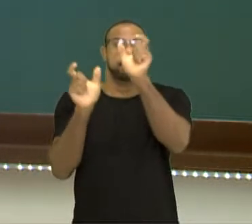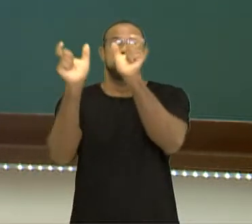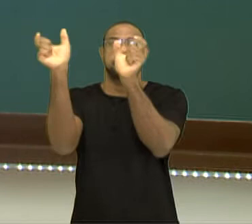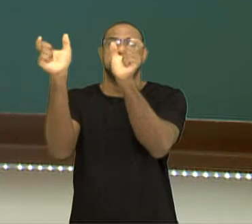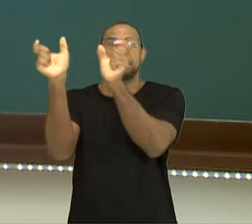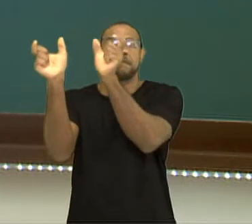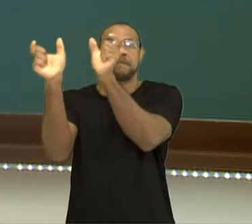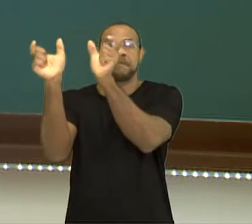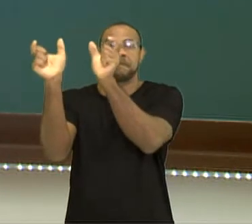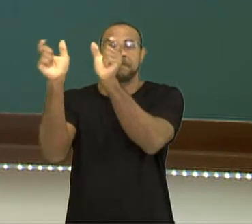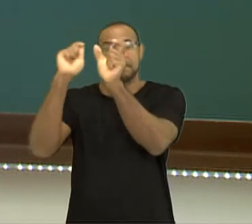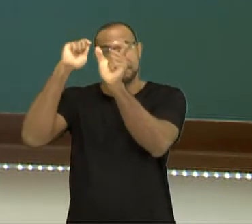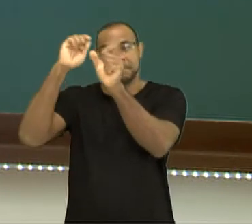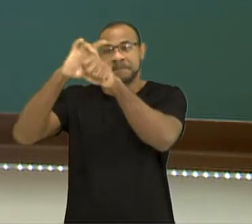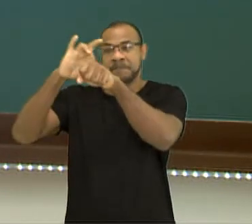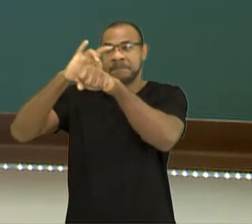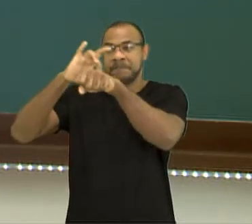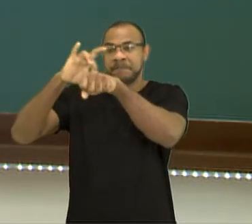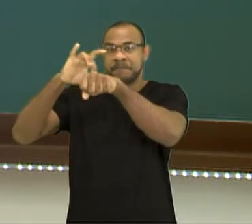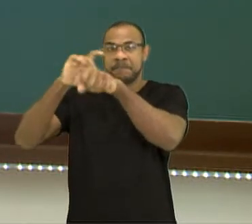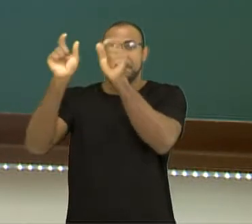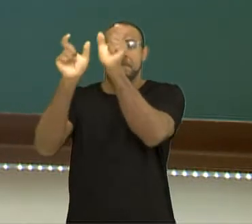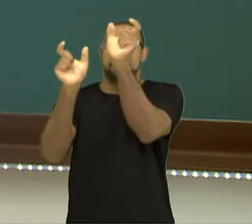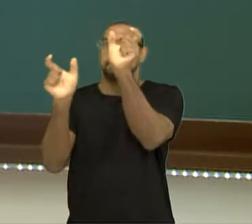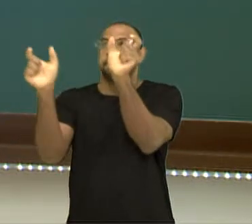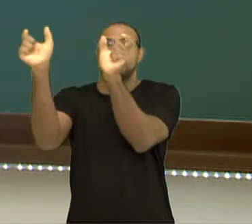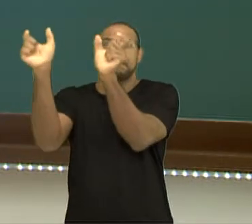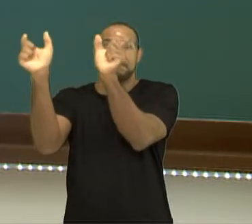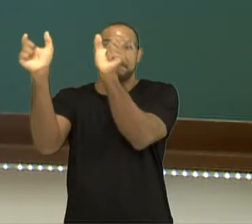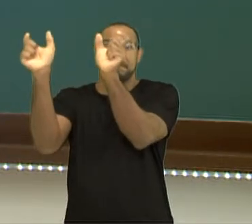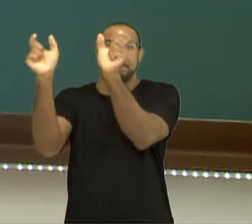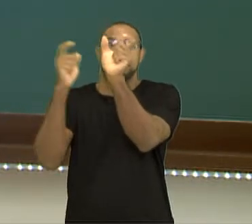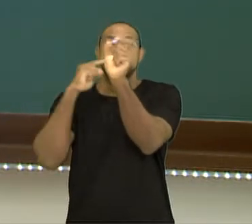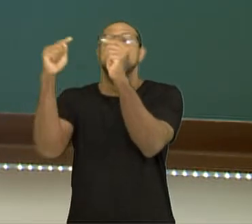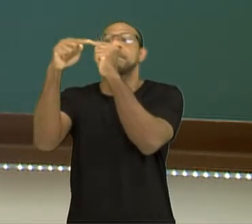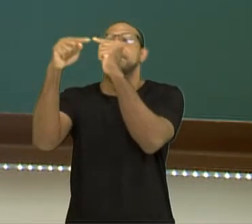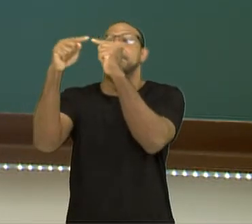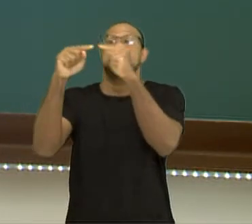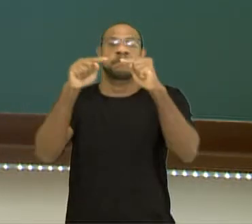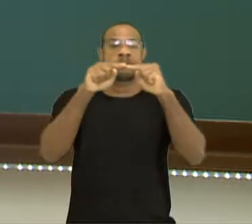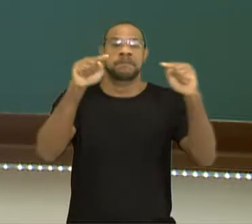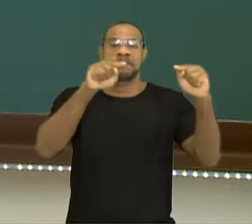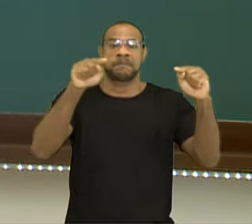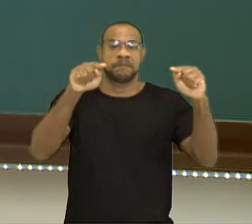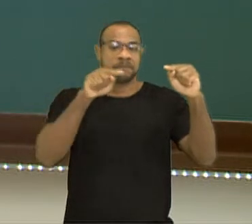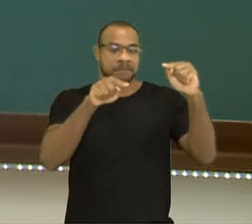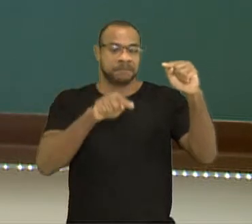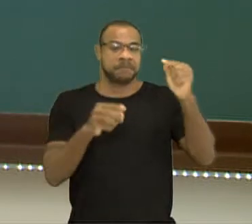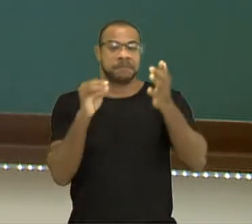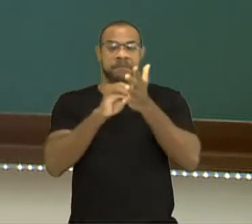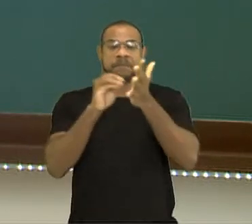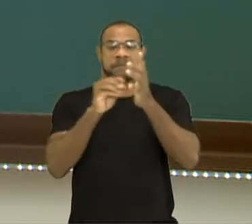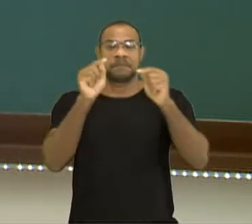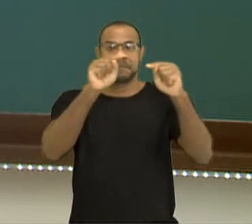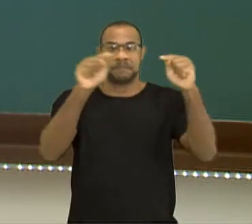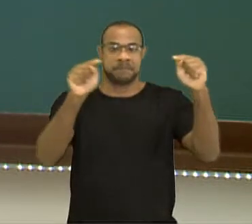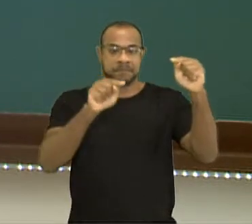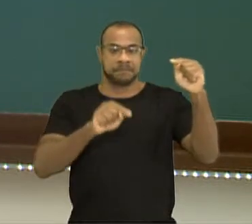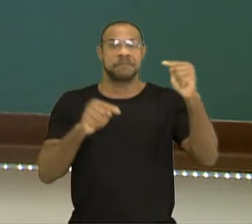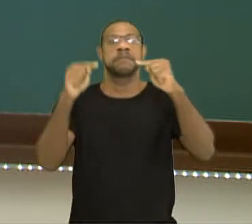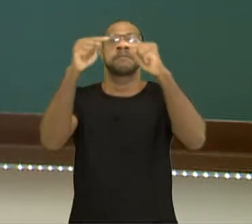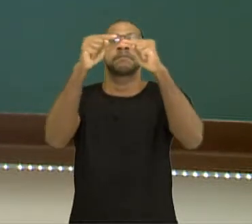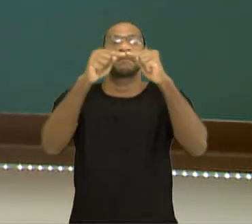have. Lembra, o should have, o outro verbo já foi dado aqui, o gone, o been e o taken. O should have, ele